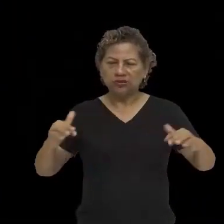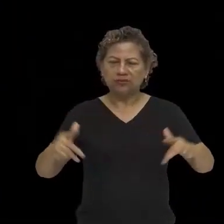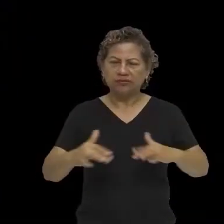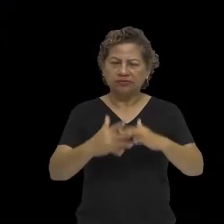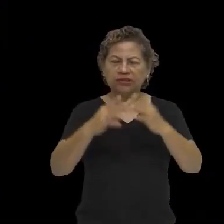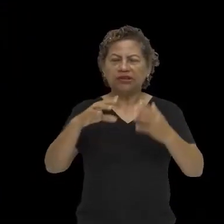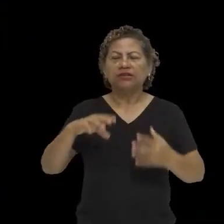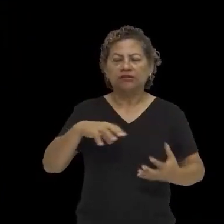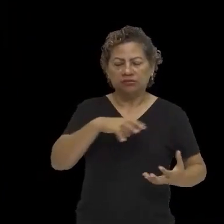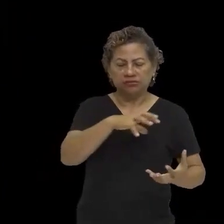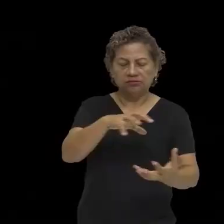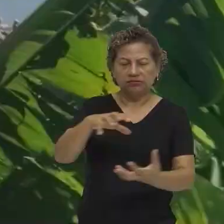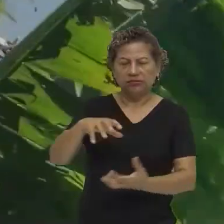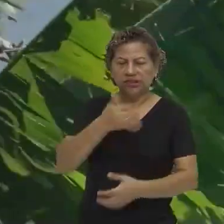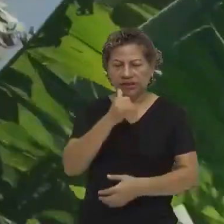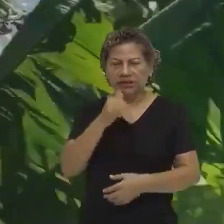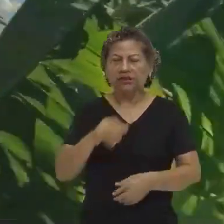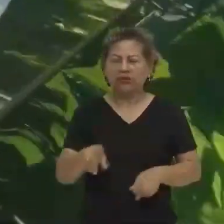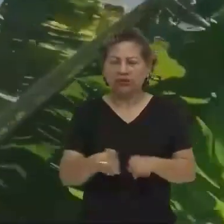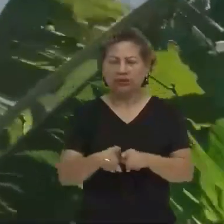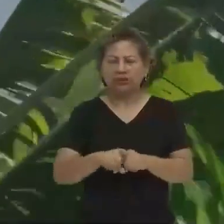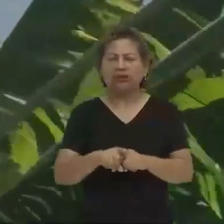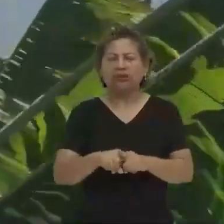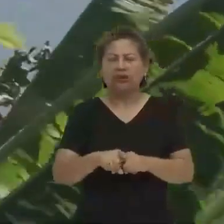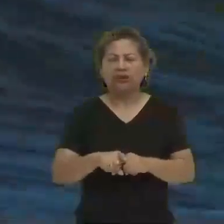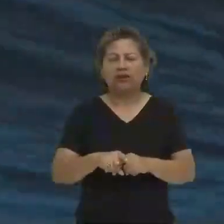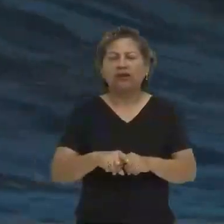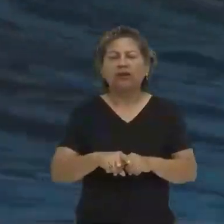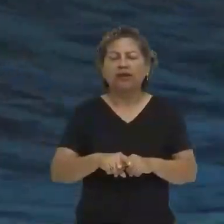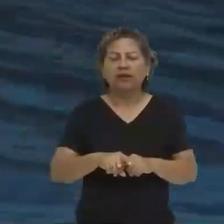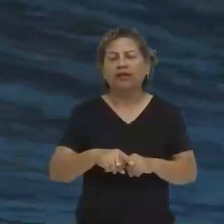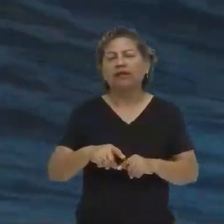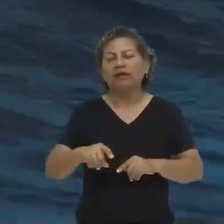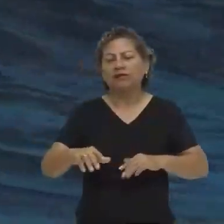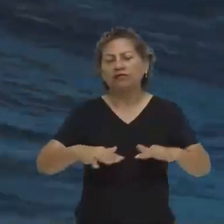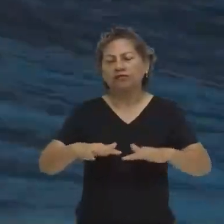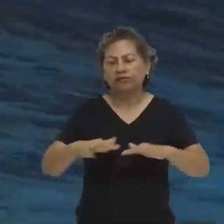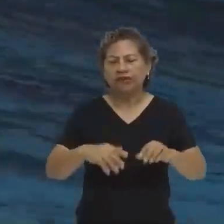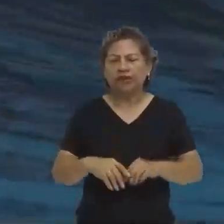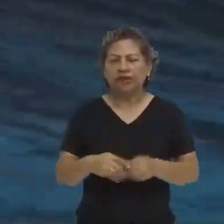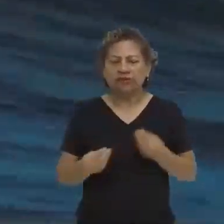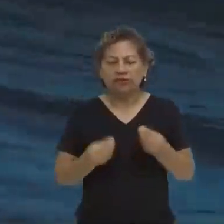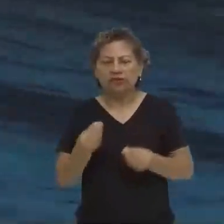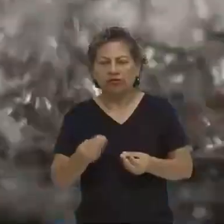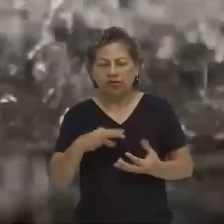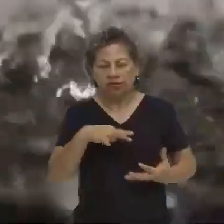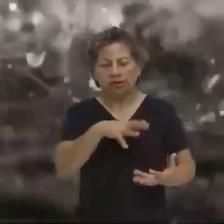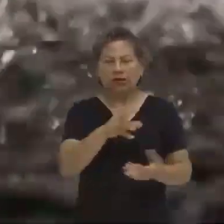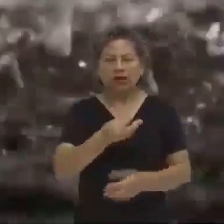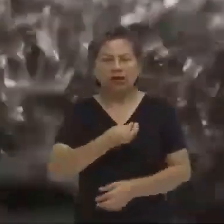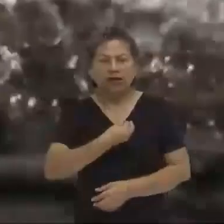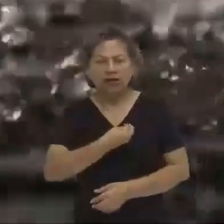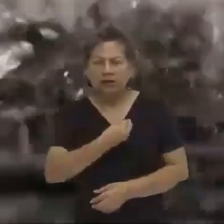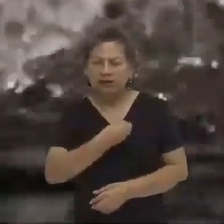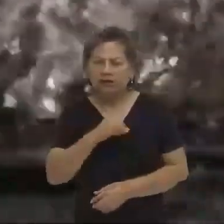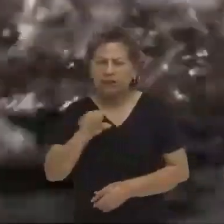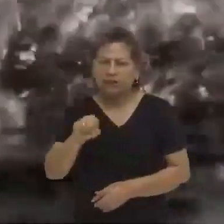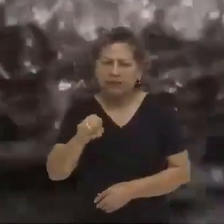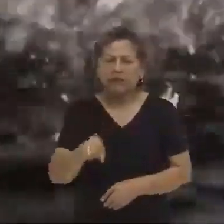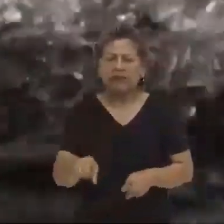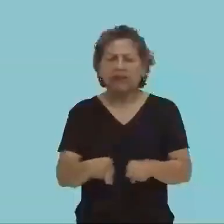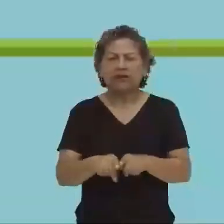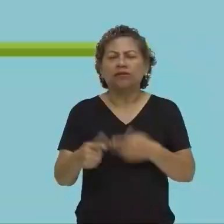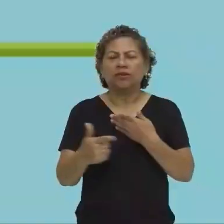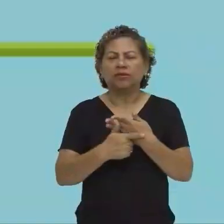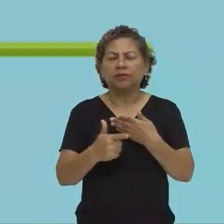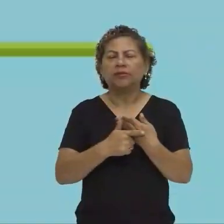contínuo movimento. O planeta parece estar vivo, e esta vida do planeta é a prova inquestionável do papel exercido pela